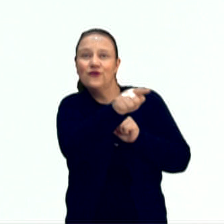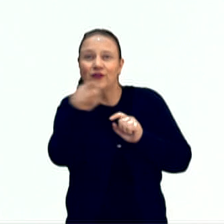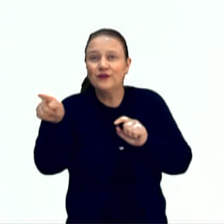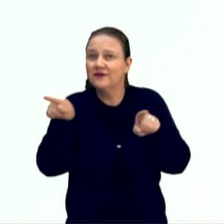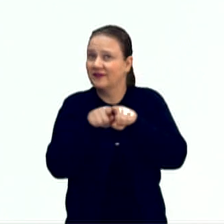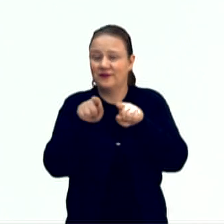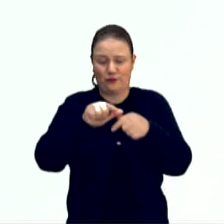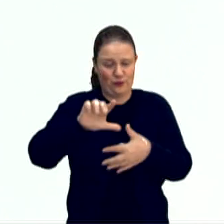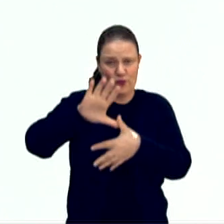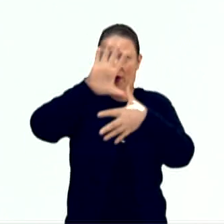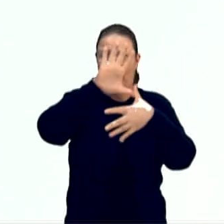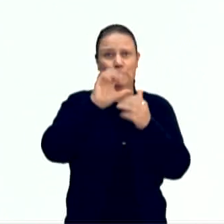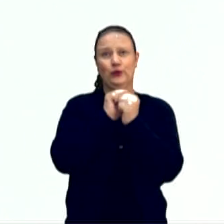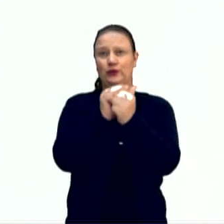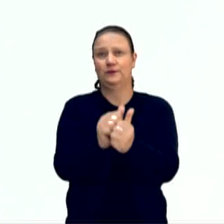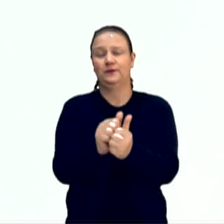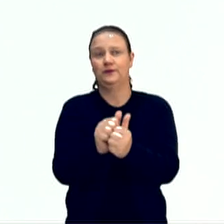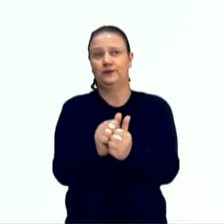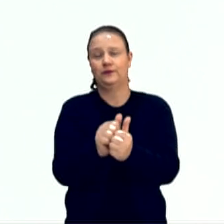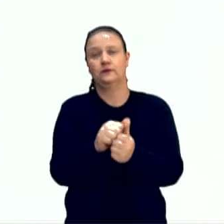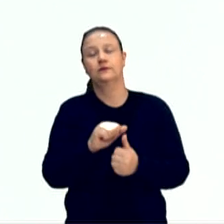seja. Portanto, se você